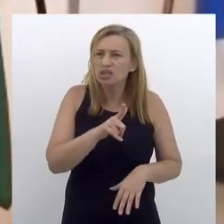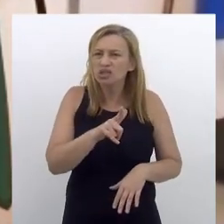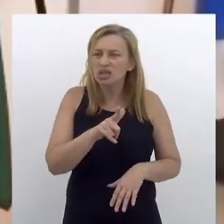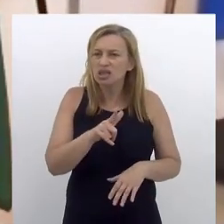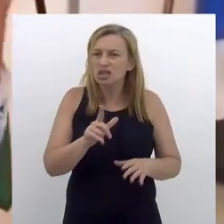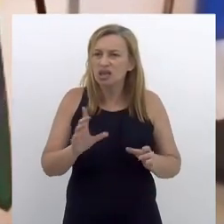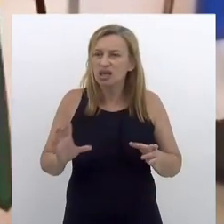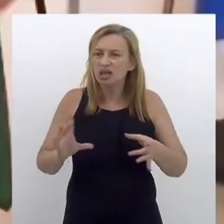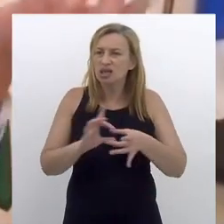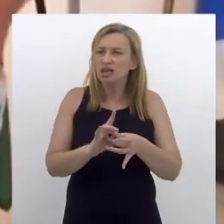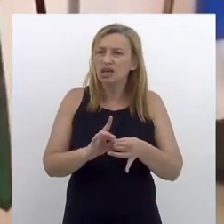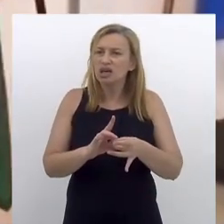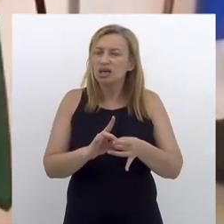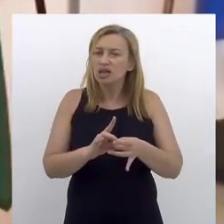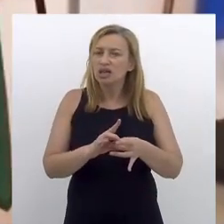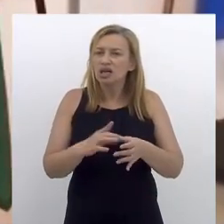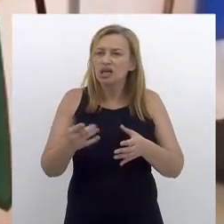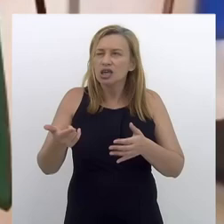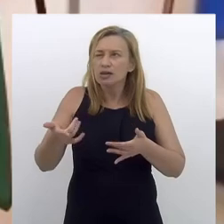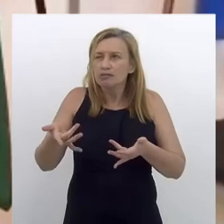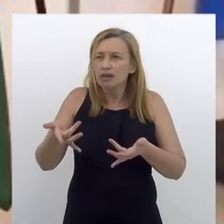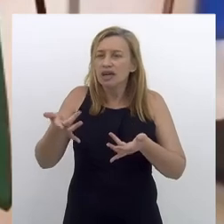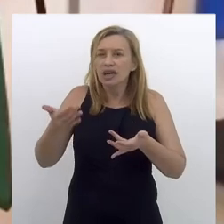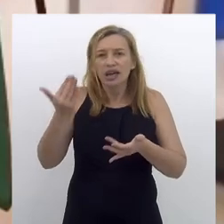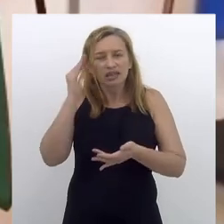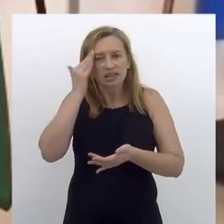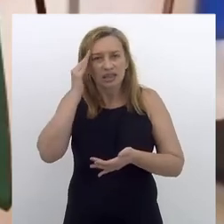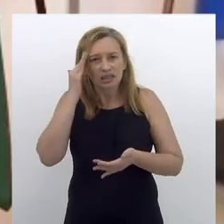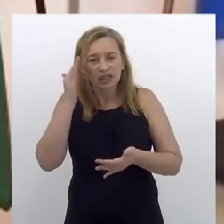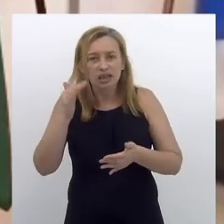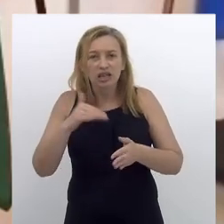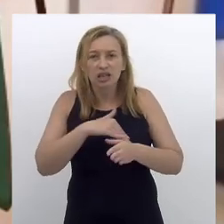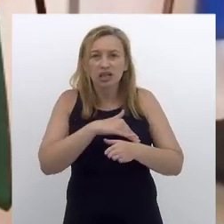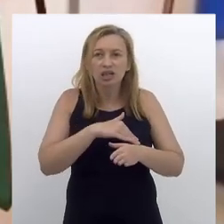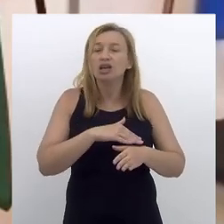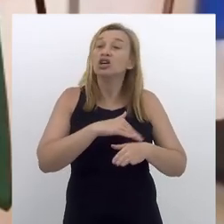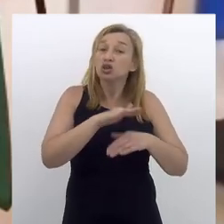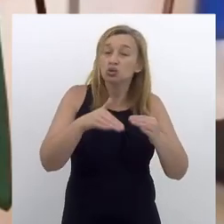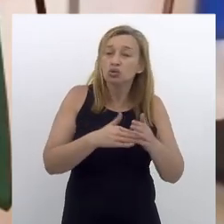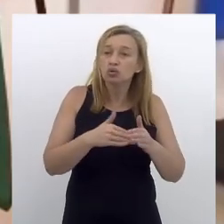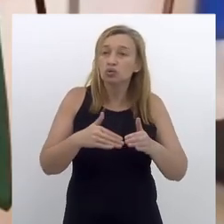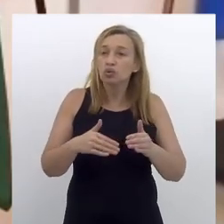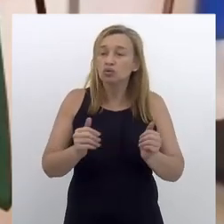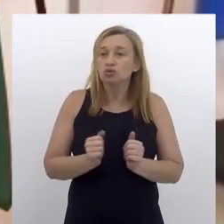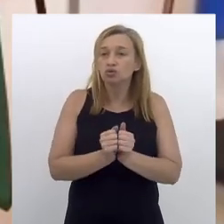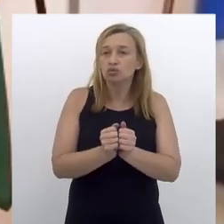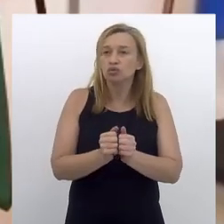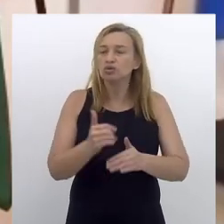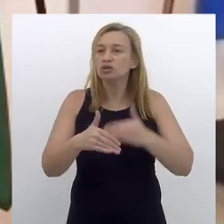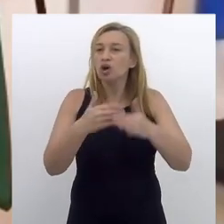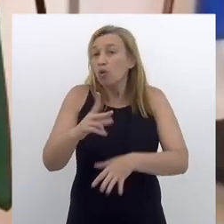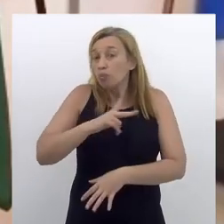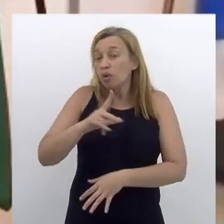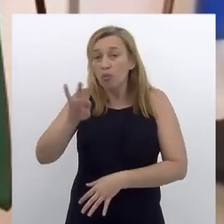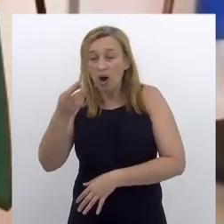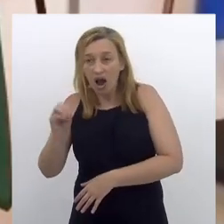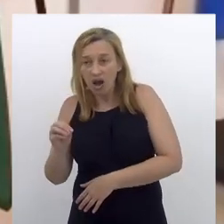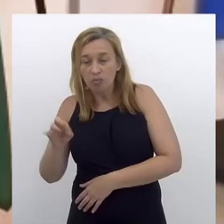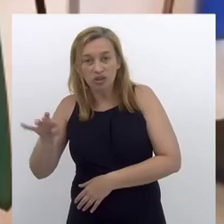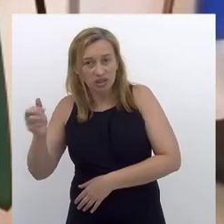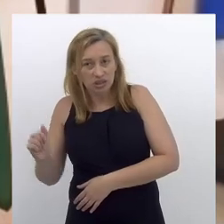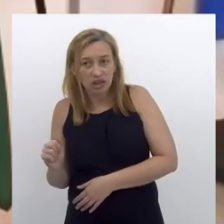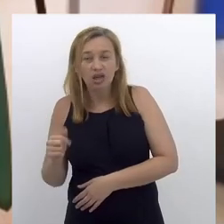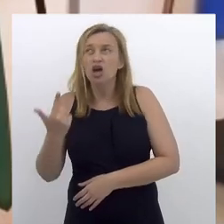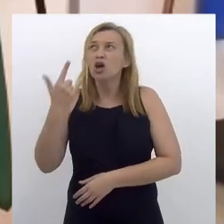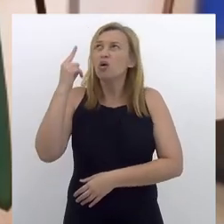conseguir internalizar, passar isso para a cabeça de todos, o negócio anda. O próprio arco rodoviário,